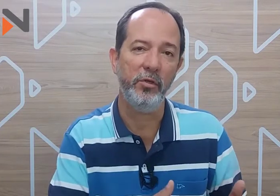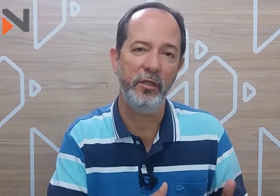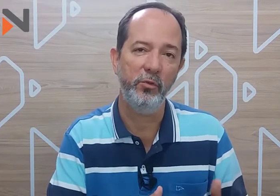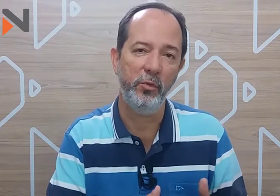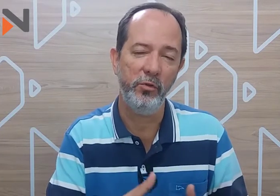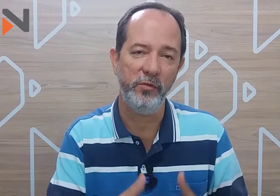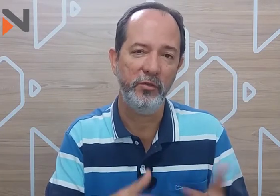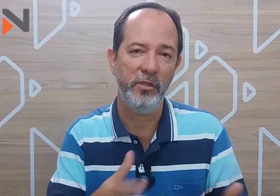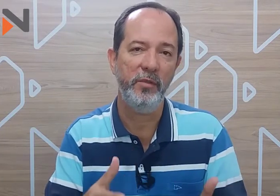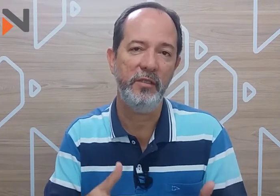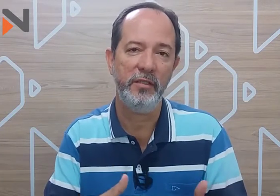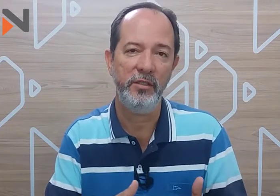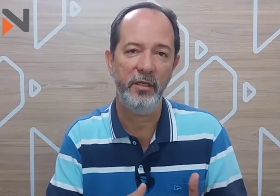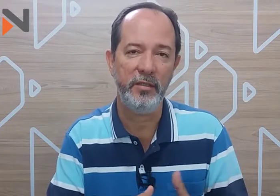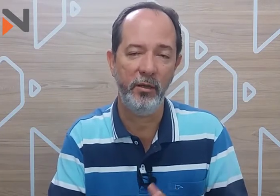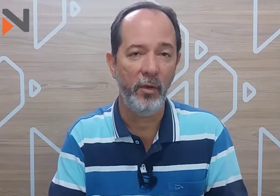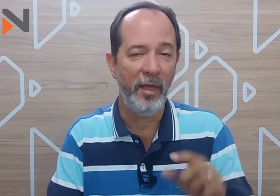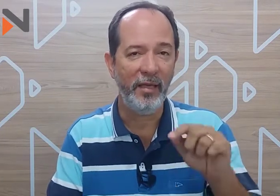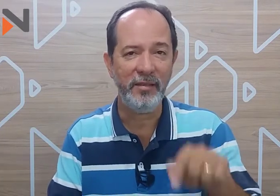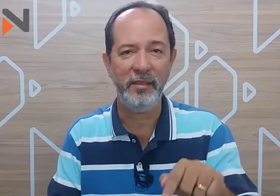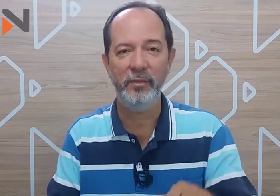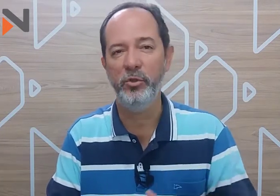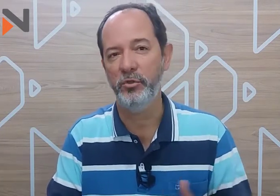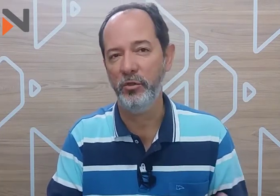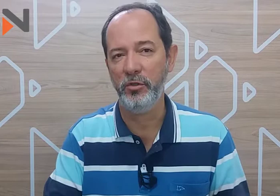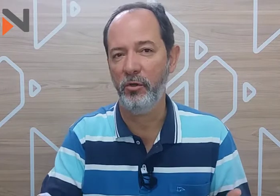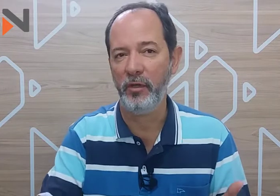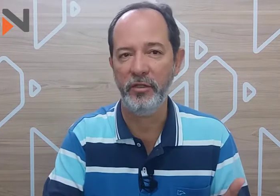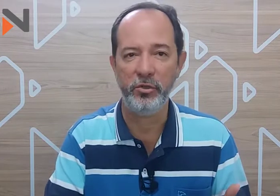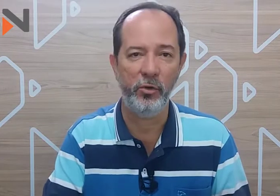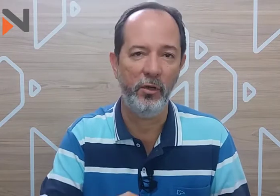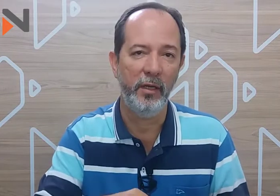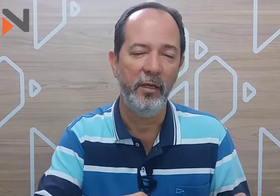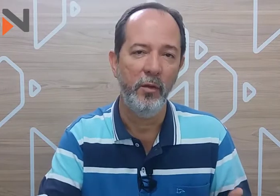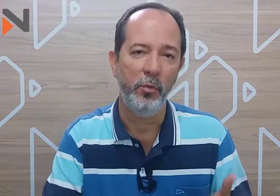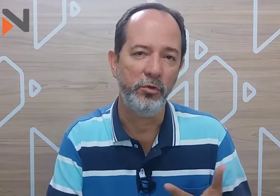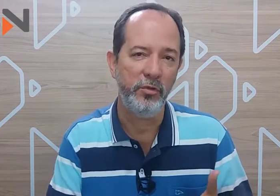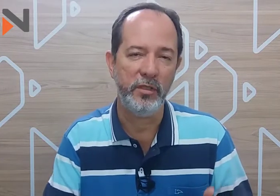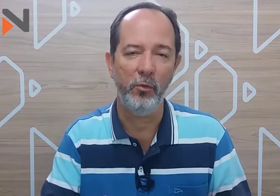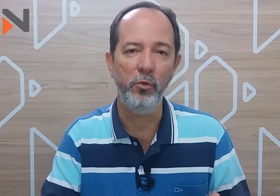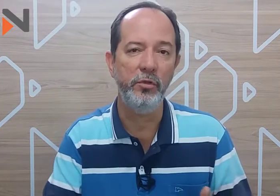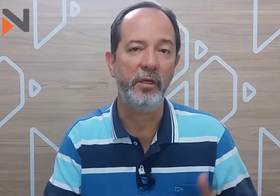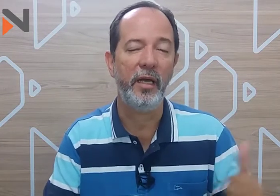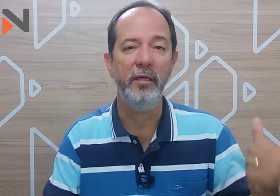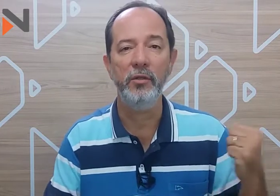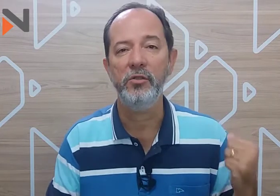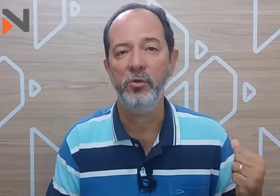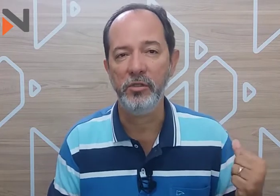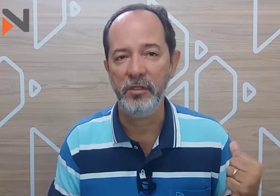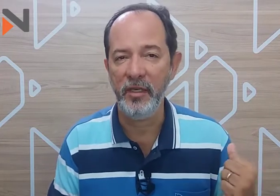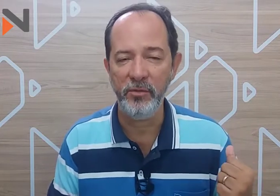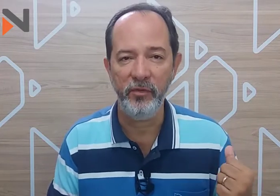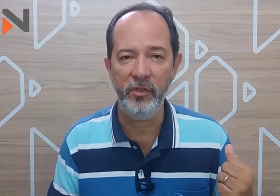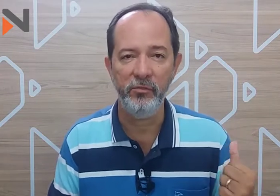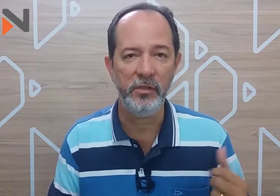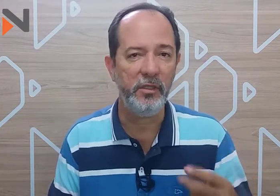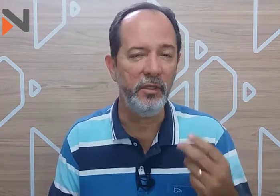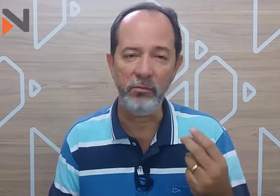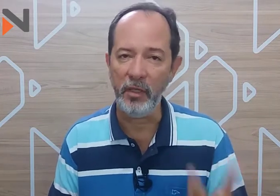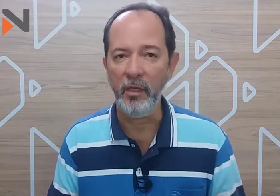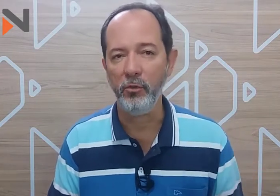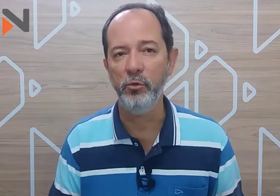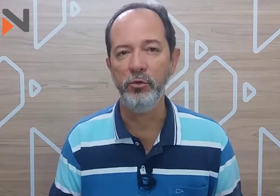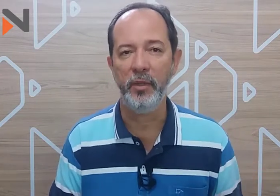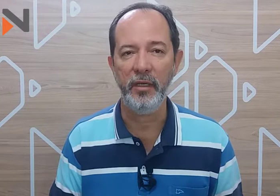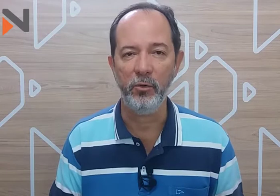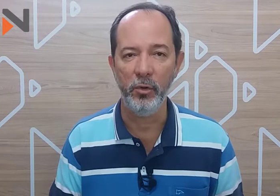essa proposta aí do Boulos vai justamente nessa direção. Essas atribuições de colocar escola, posto de saúde, caíram nas costas das prefeituras que